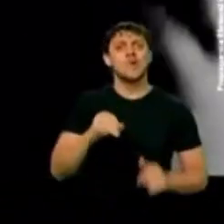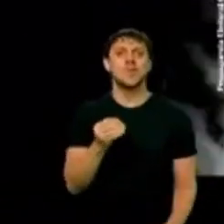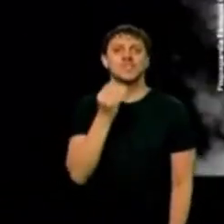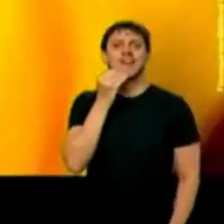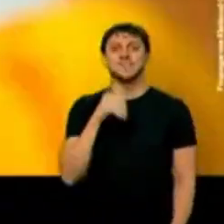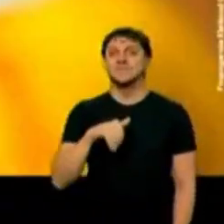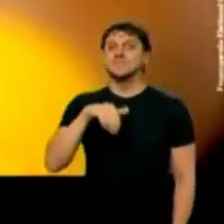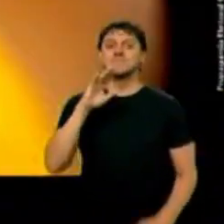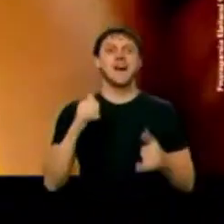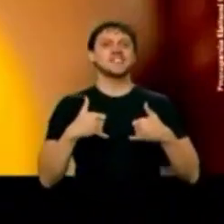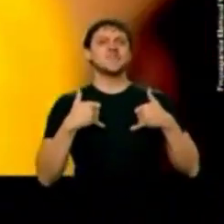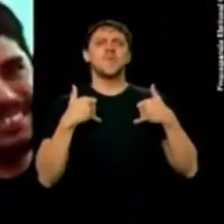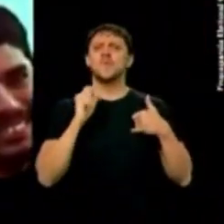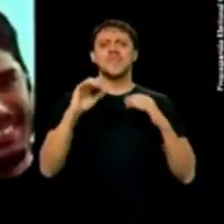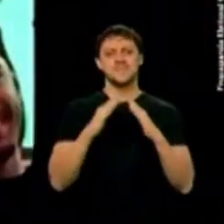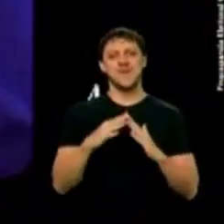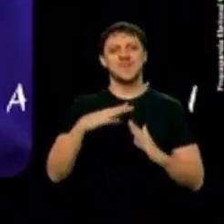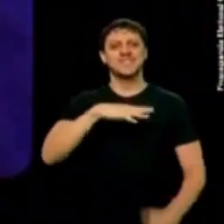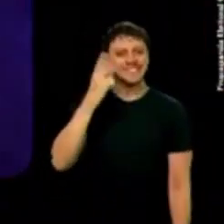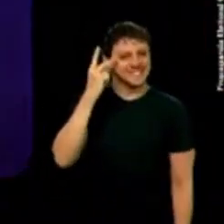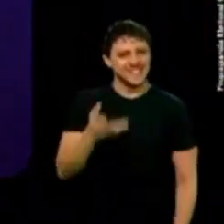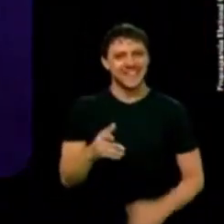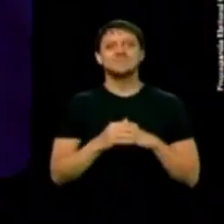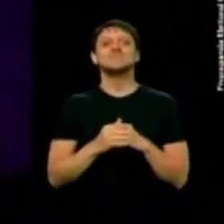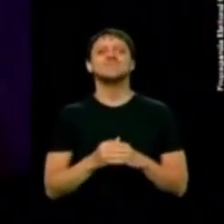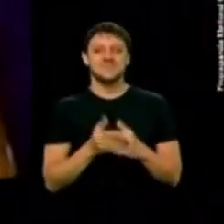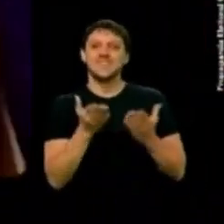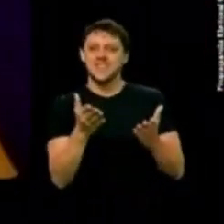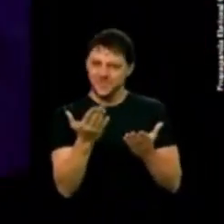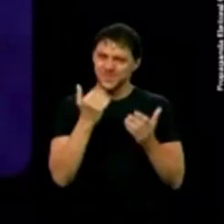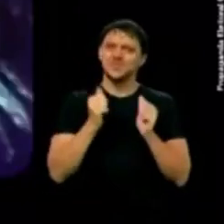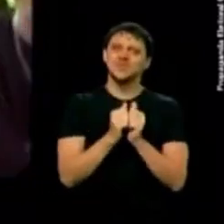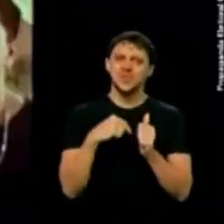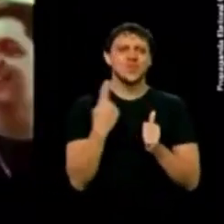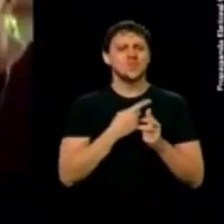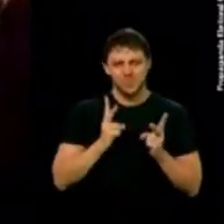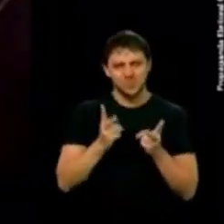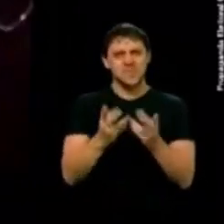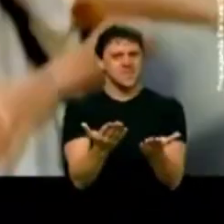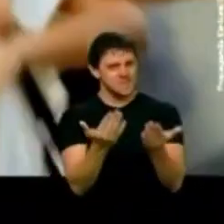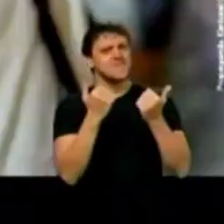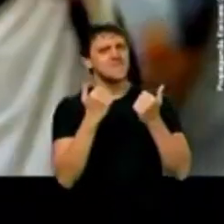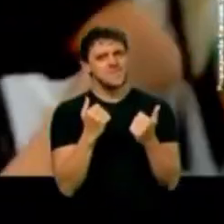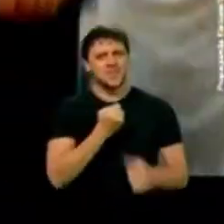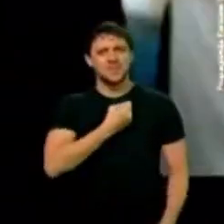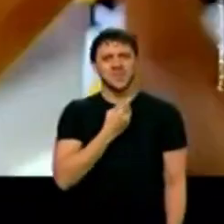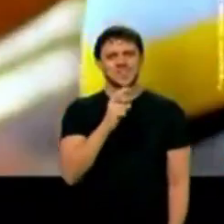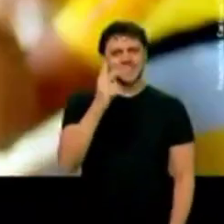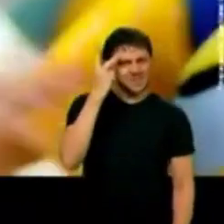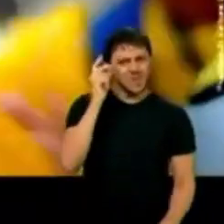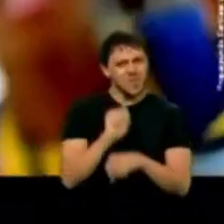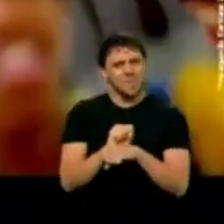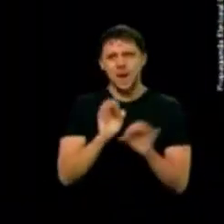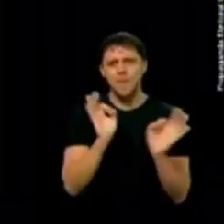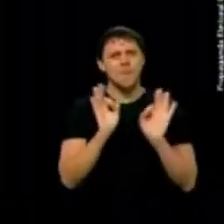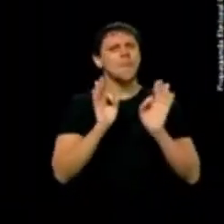minhas oportunidades e mais orgulho ainda de morar nessa cidade. Essa trampa junto pra tudo continuar. Vem comigo,